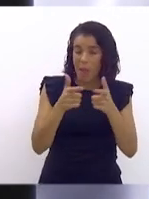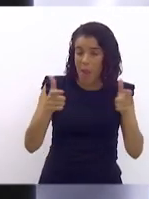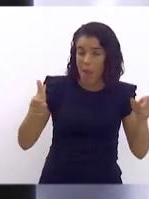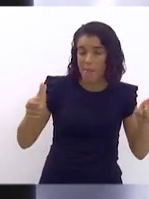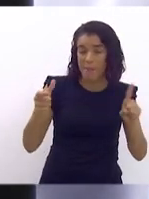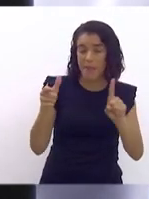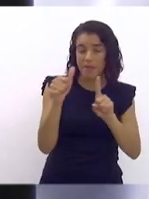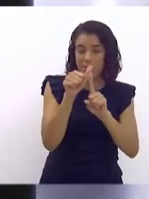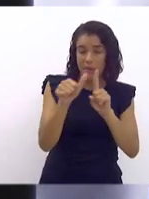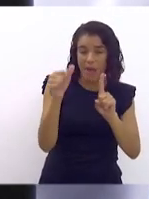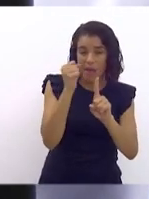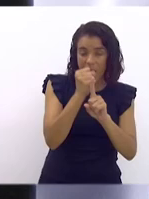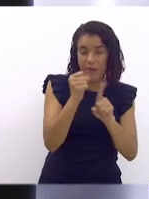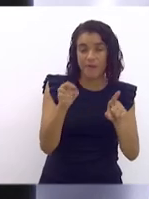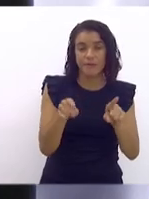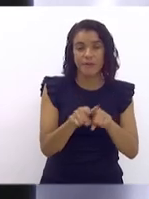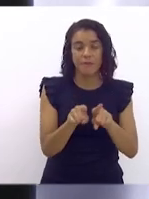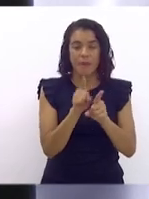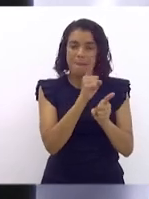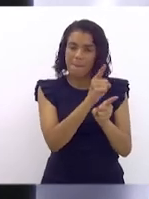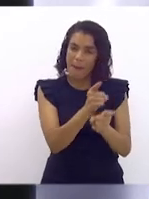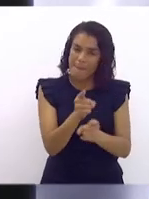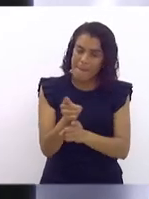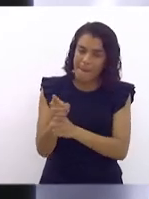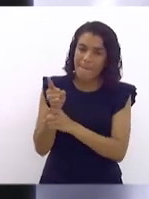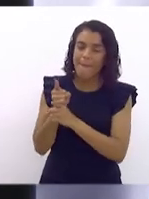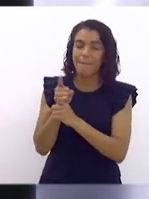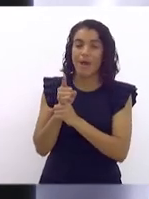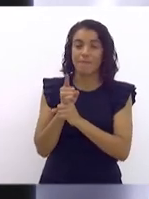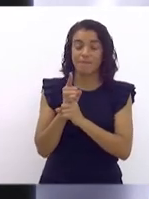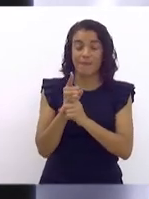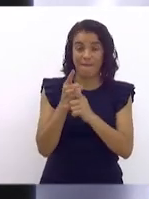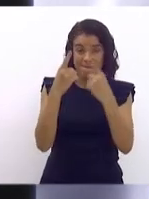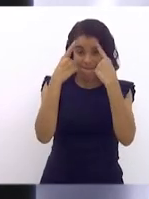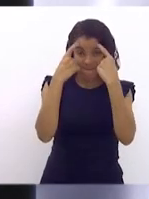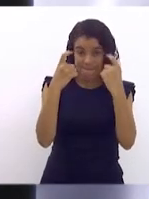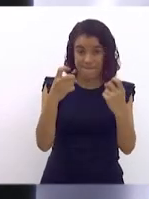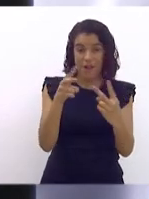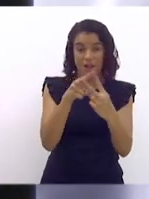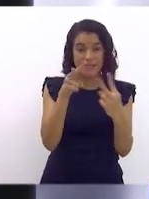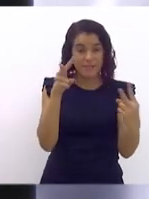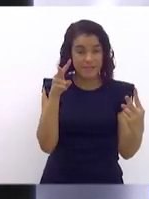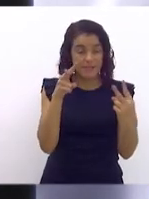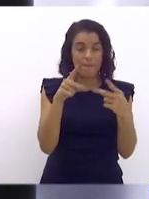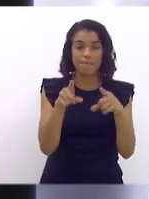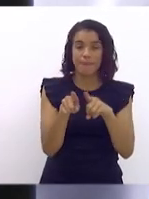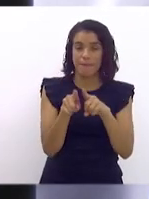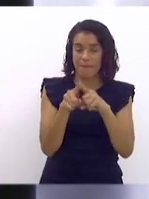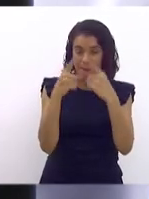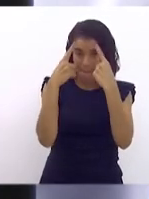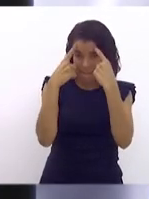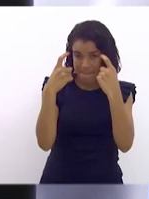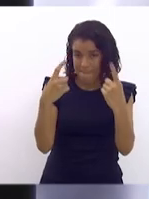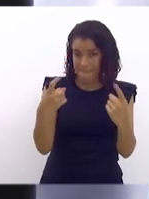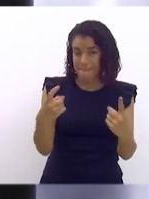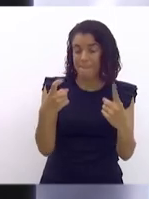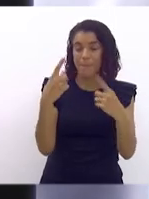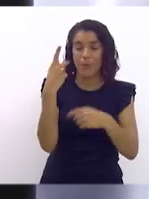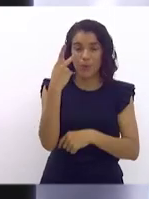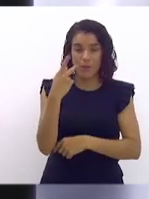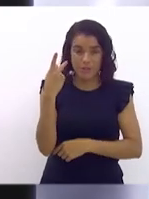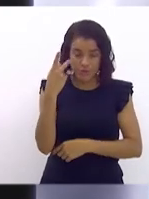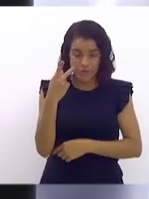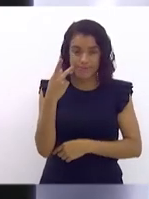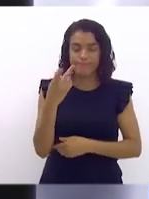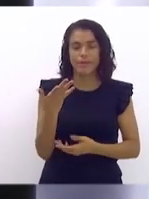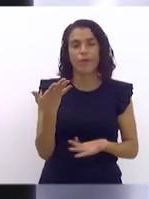feminicídio, a gente verifica o aumento da violência cibernética, a gente verifica o aumento da violência política.